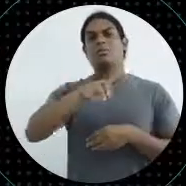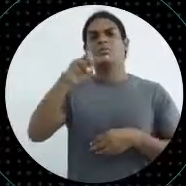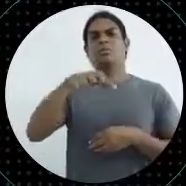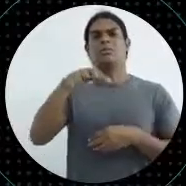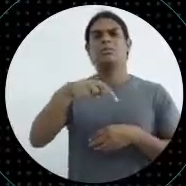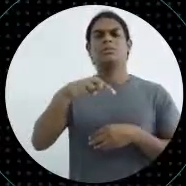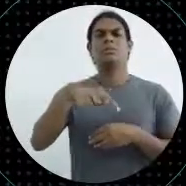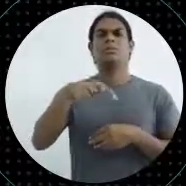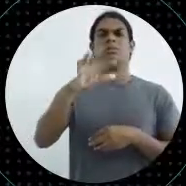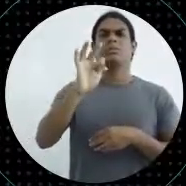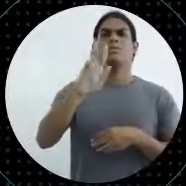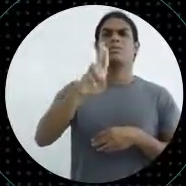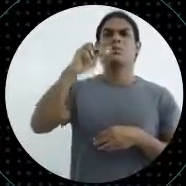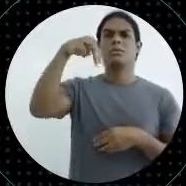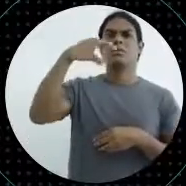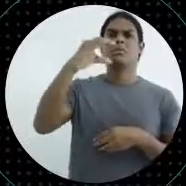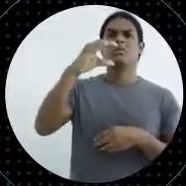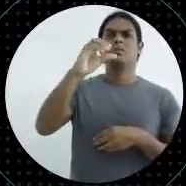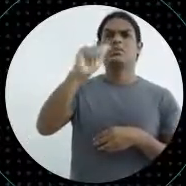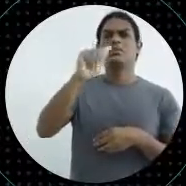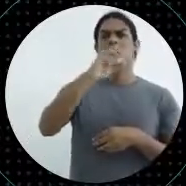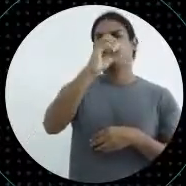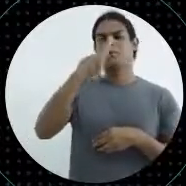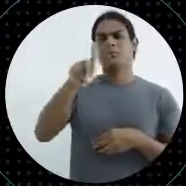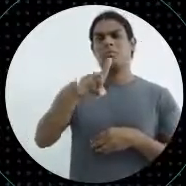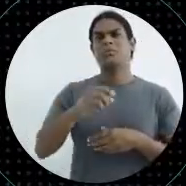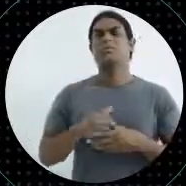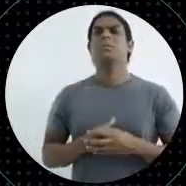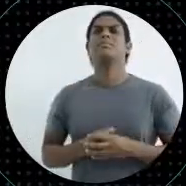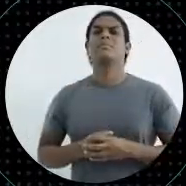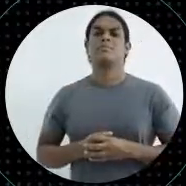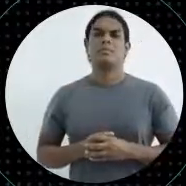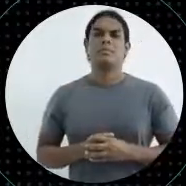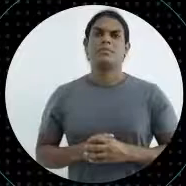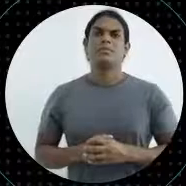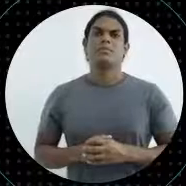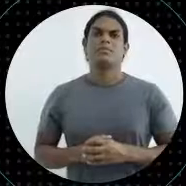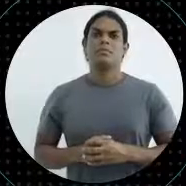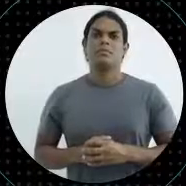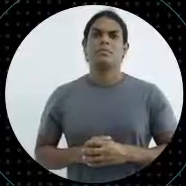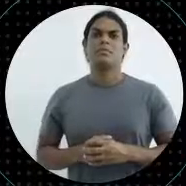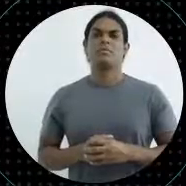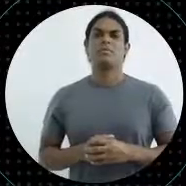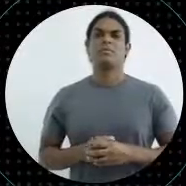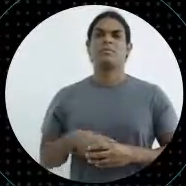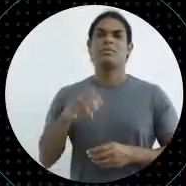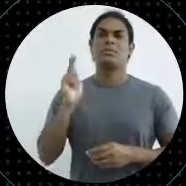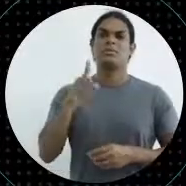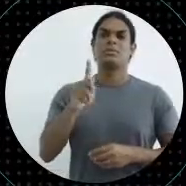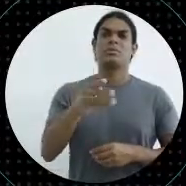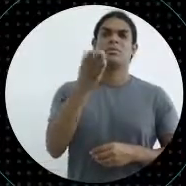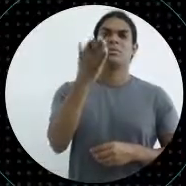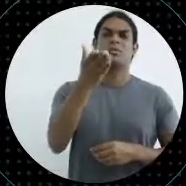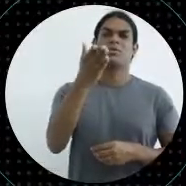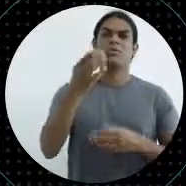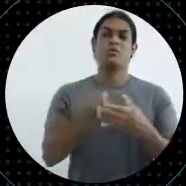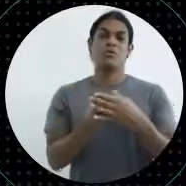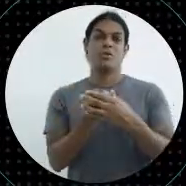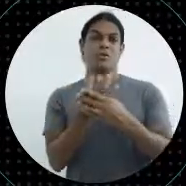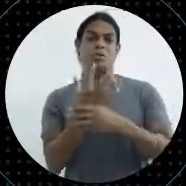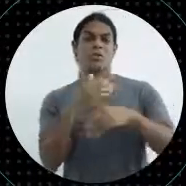função é o que garante que isso vai ser processado desta forma. Então, toda vez que você for criar um